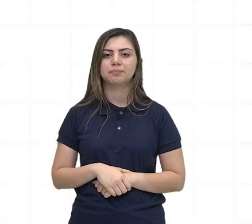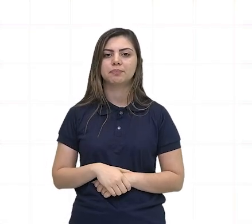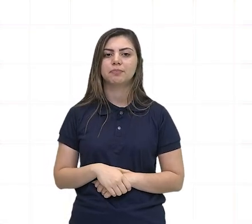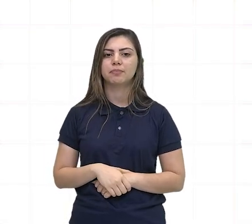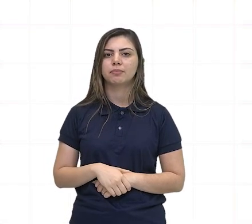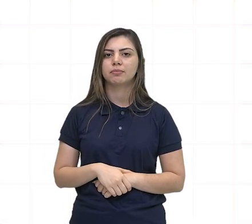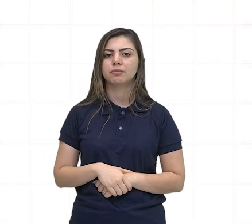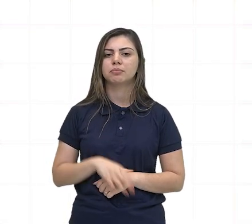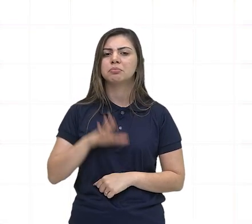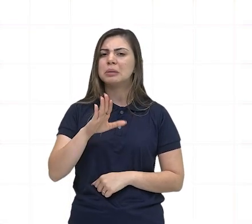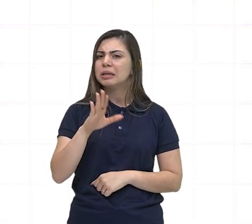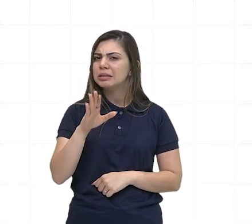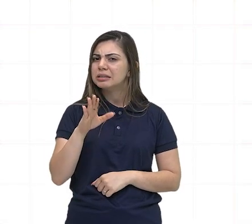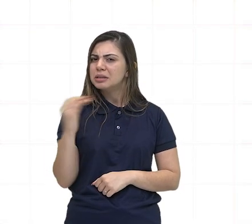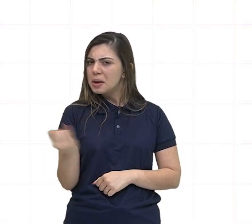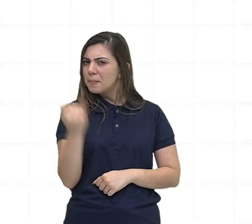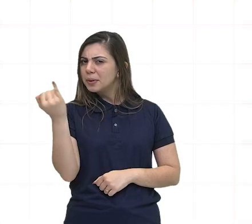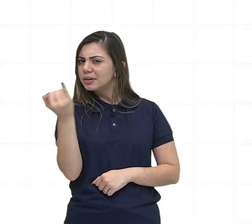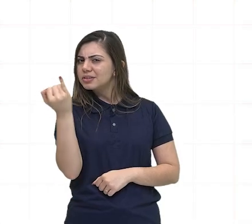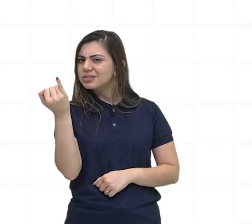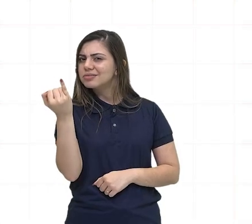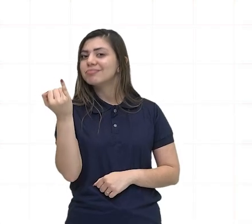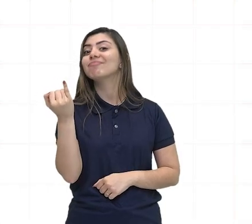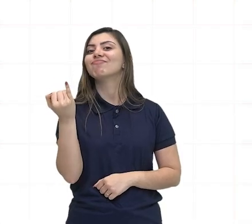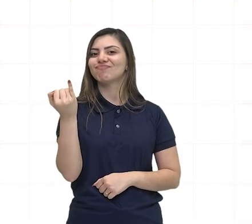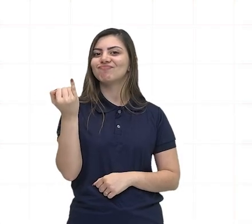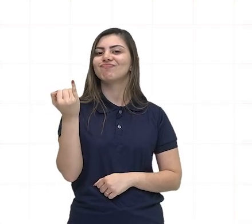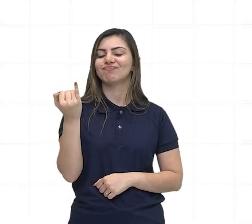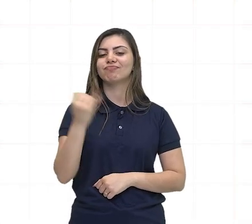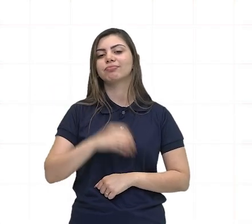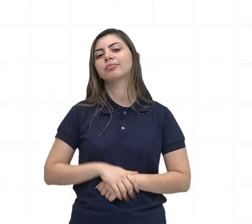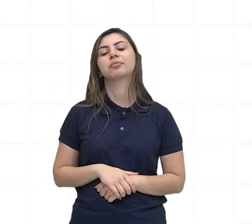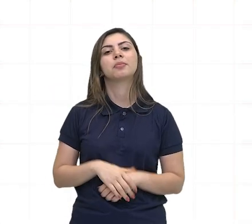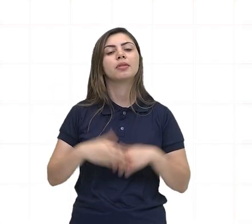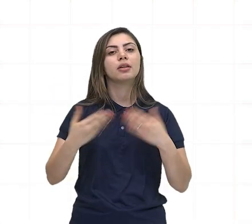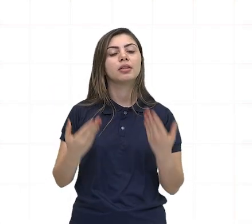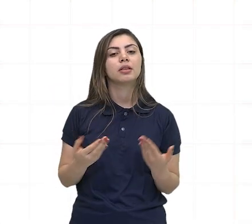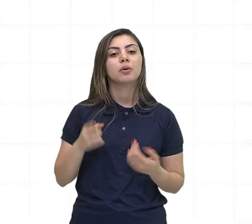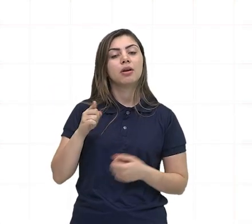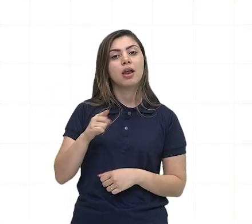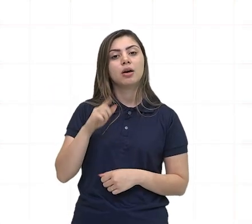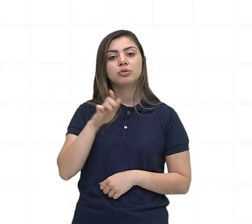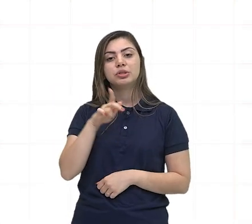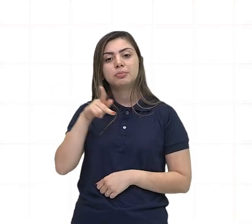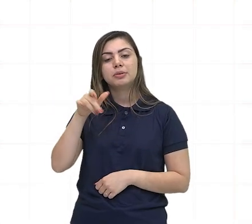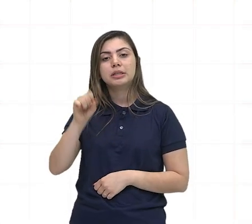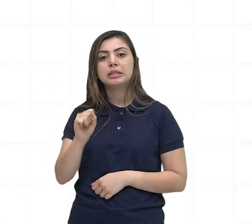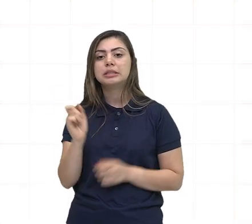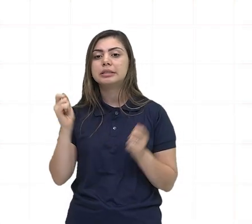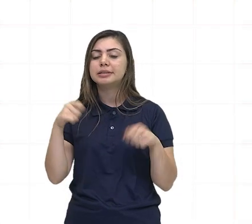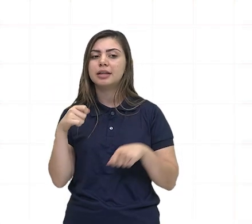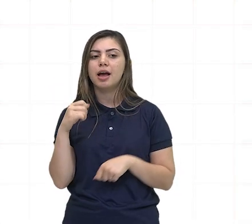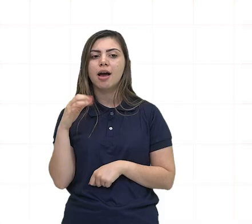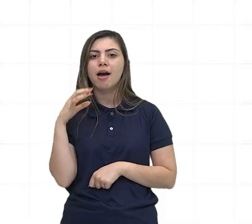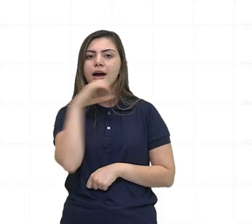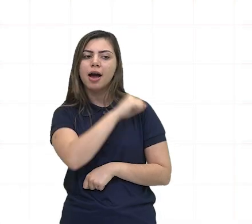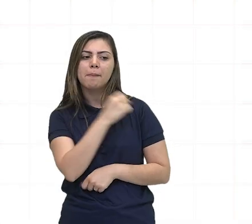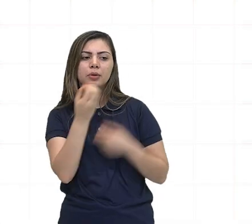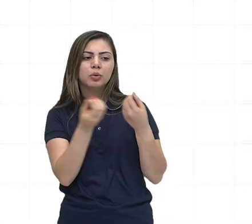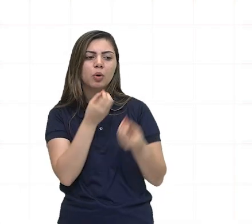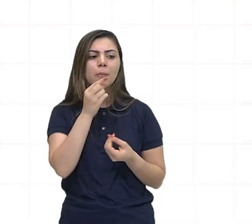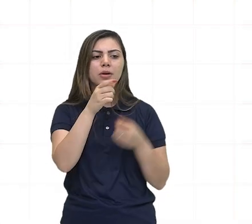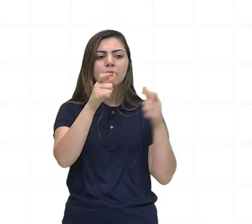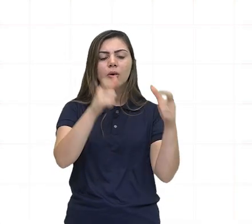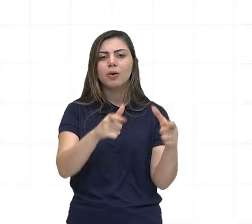a importância do GPS? O GPS, ele permite traçar as rotas mais rápidas, de